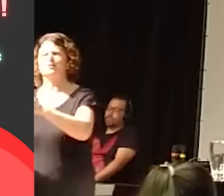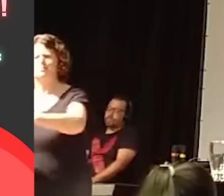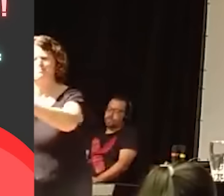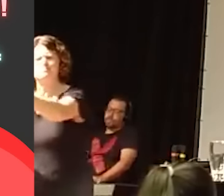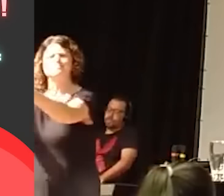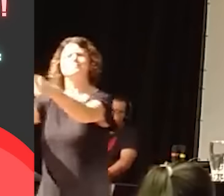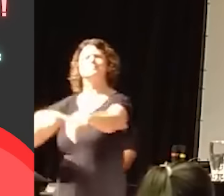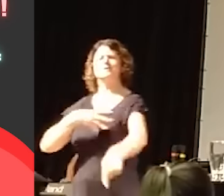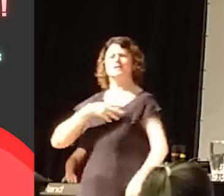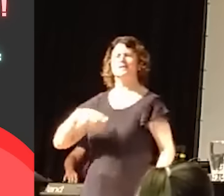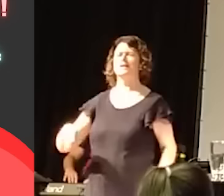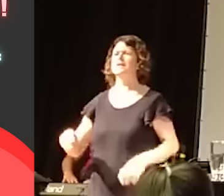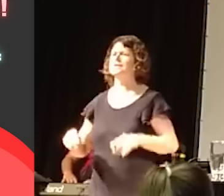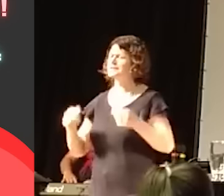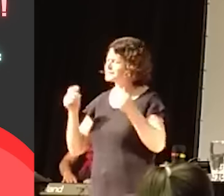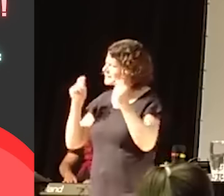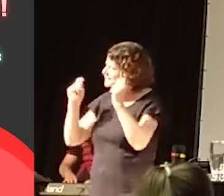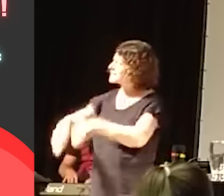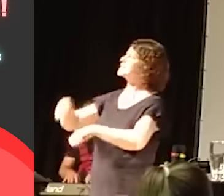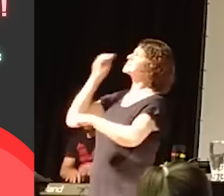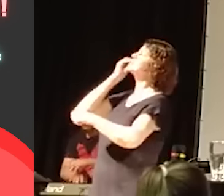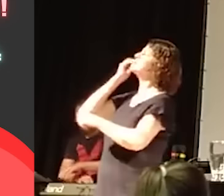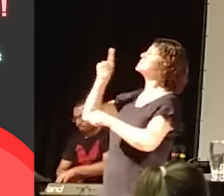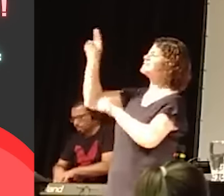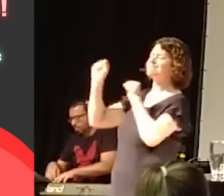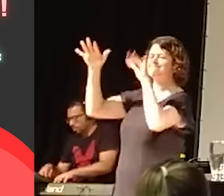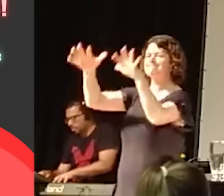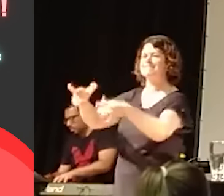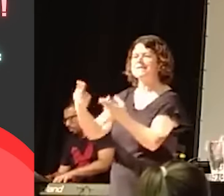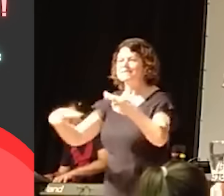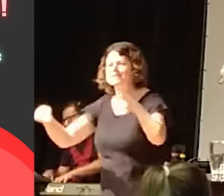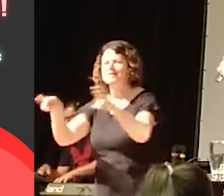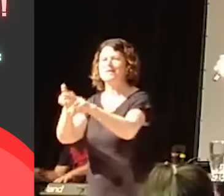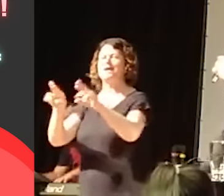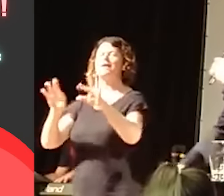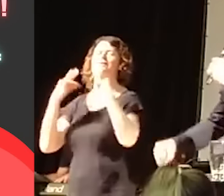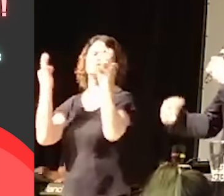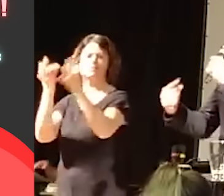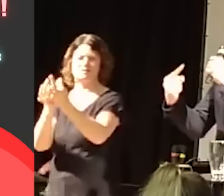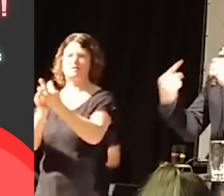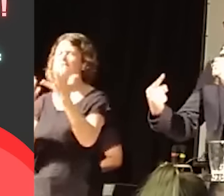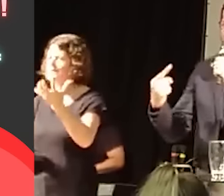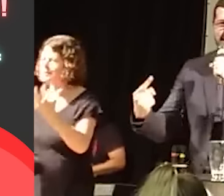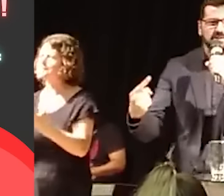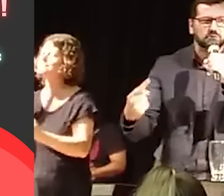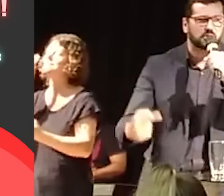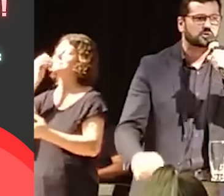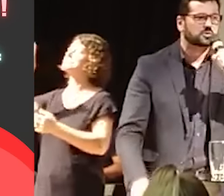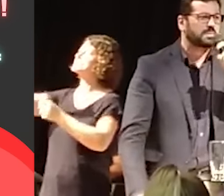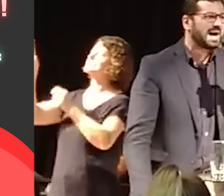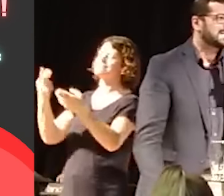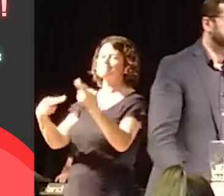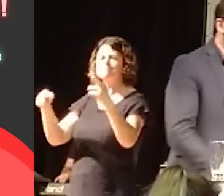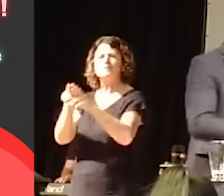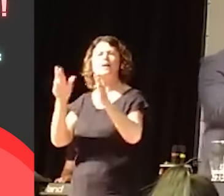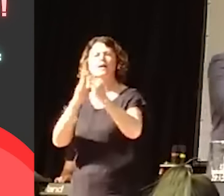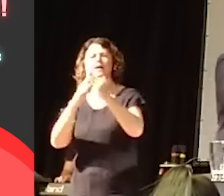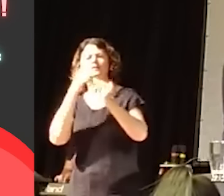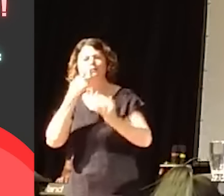senhor restaurar os nossos vínculos familiares veremos o senhor Ó Deus restaurar a casa dos nossos